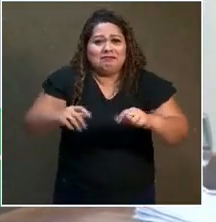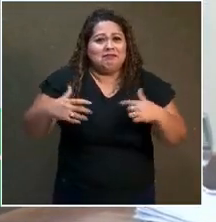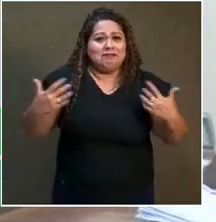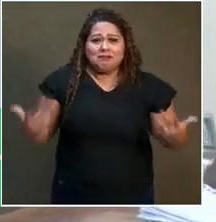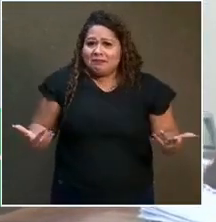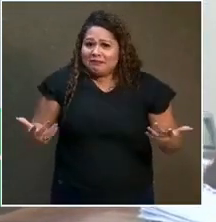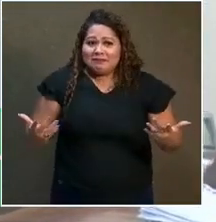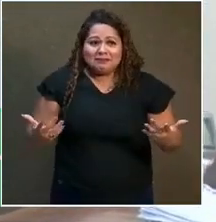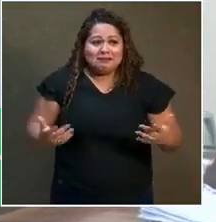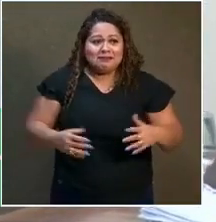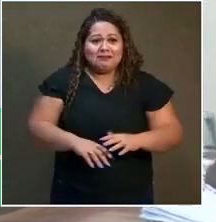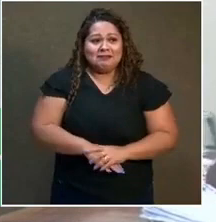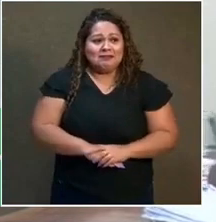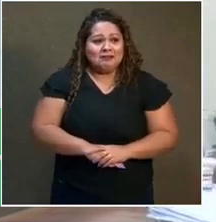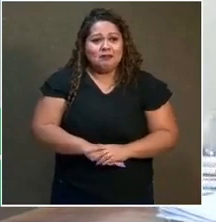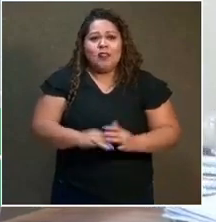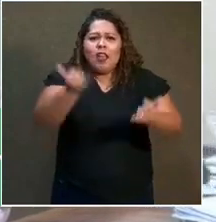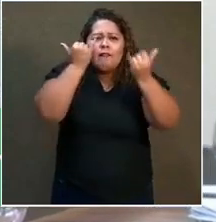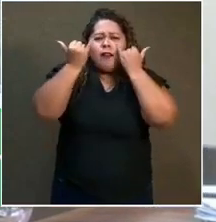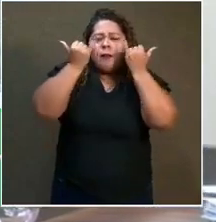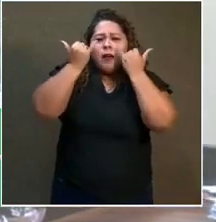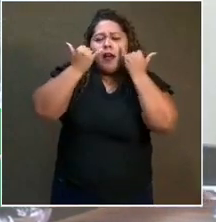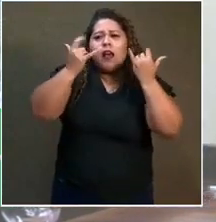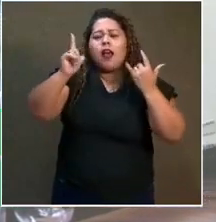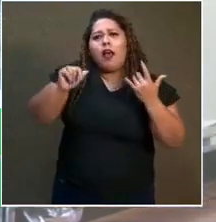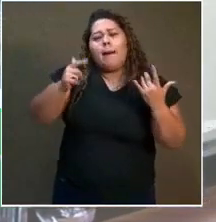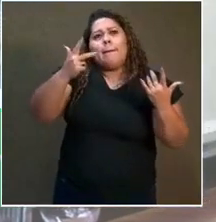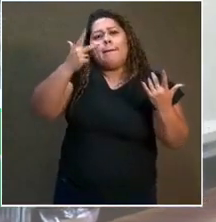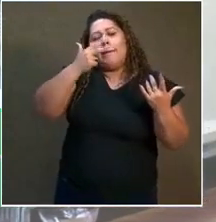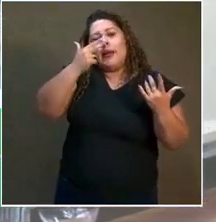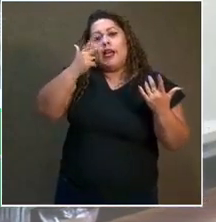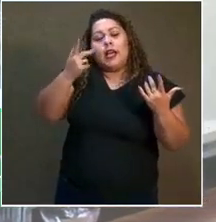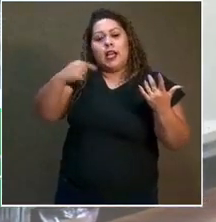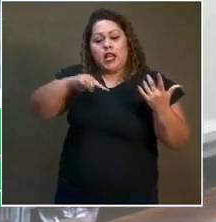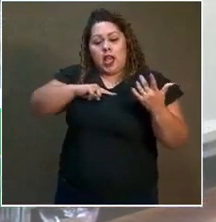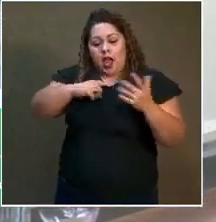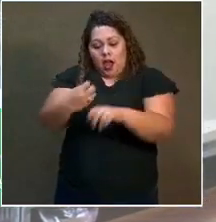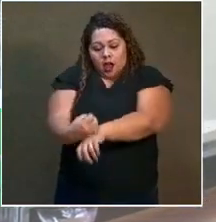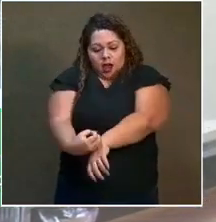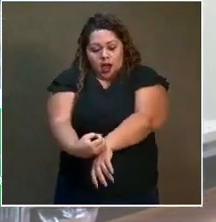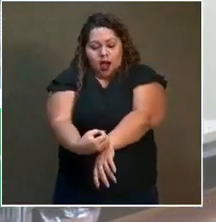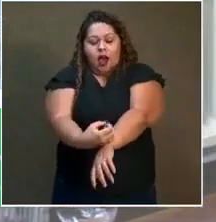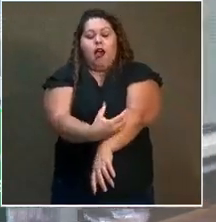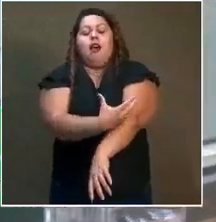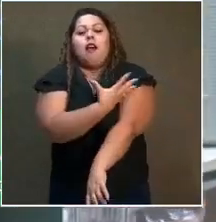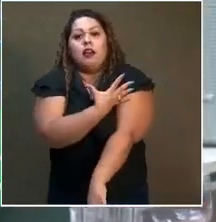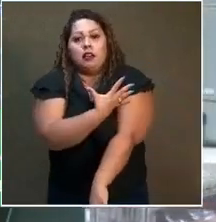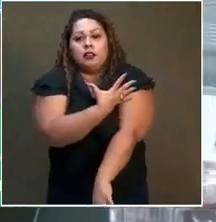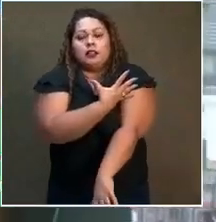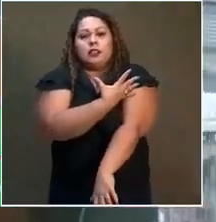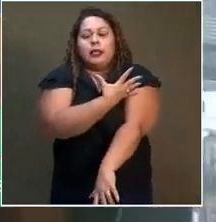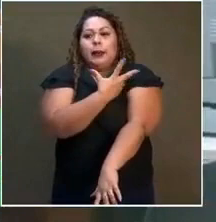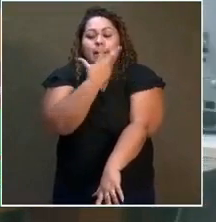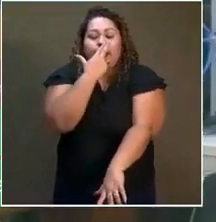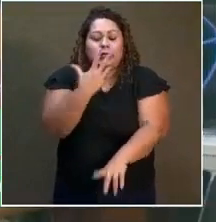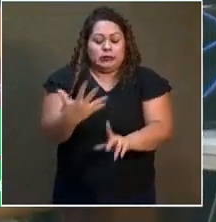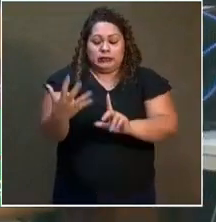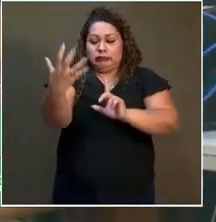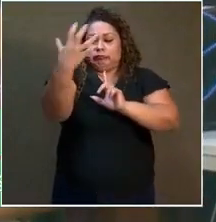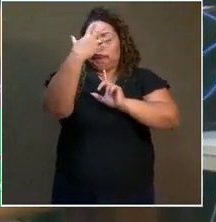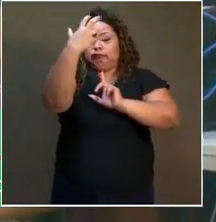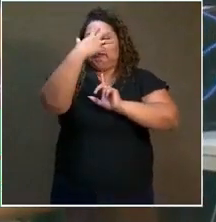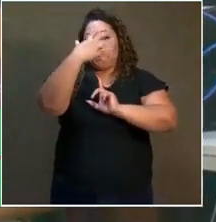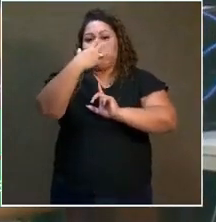das amígdalas? O sequestro das amígdalas é quando o nosso emocional, ele sequestra todo o